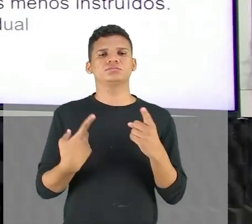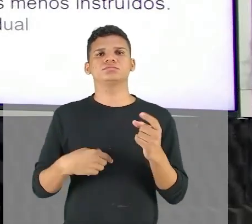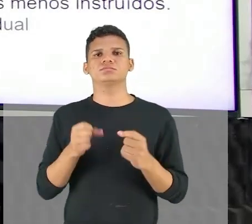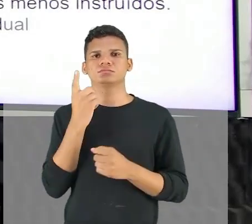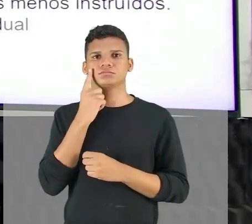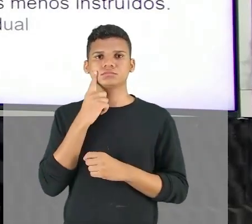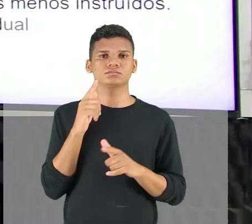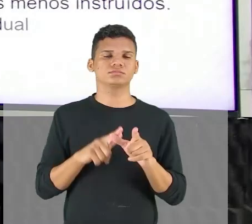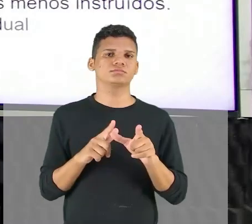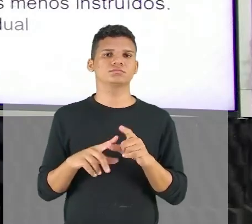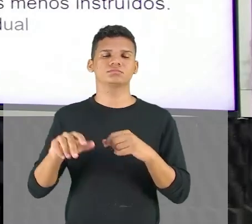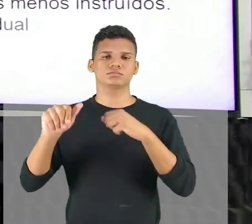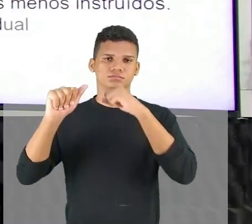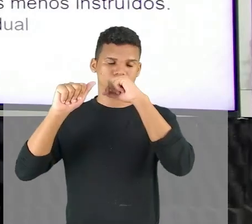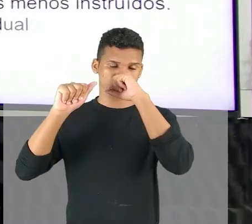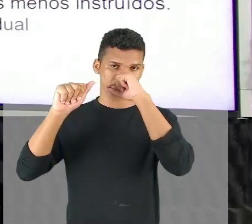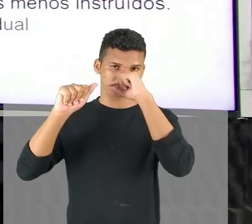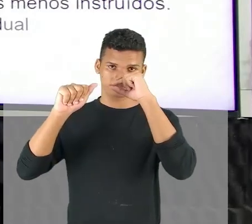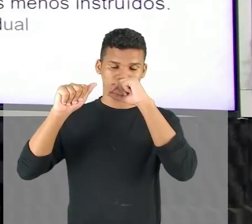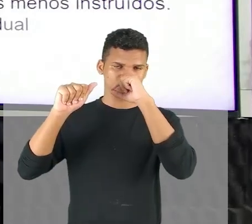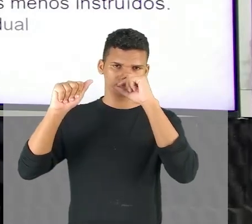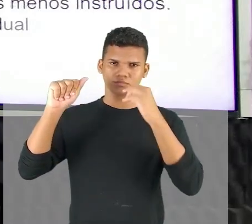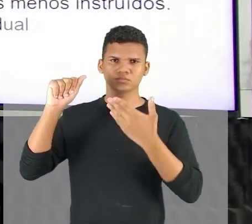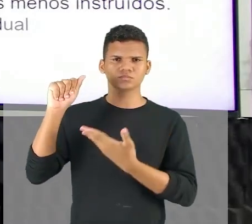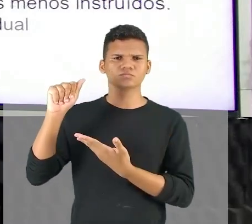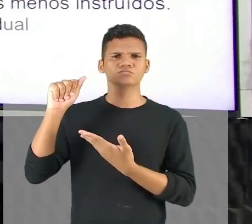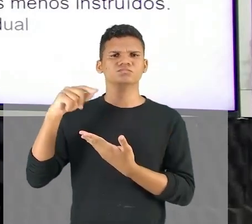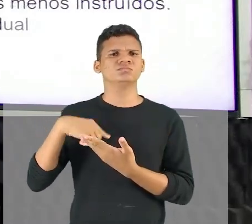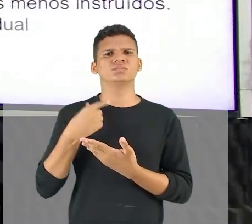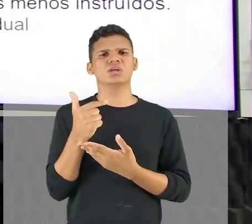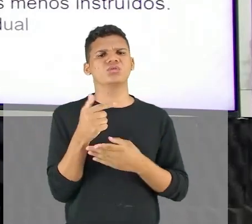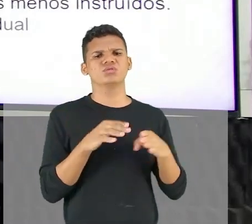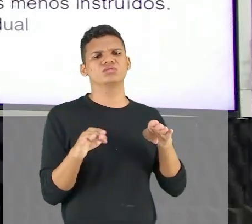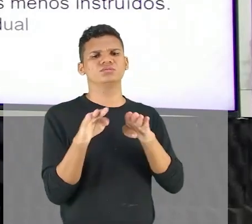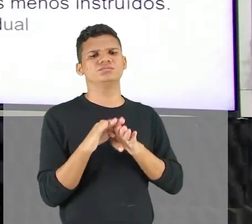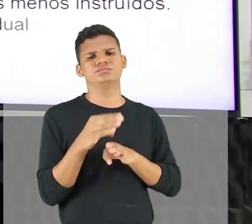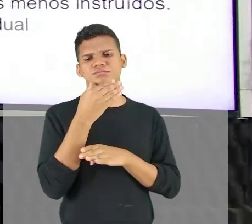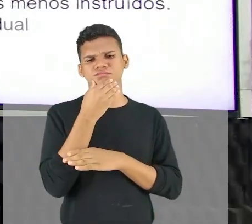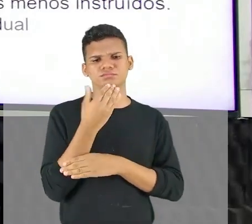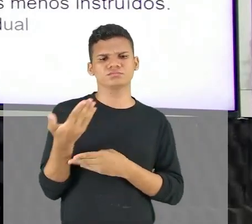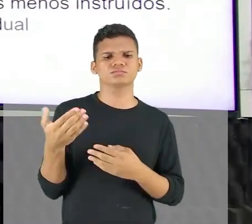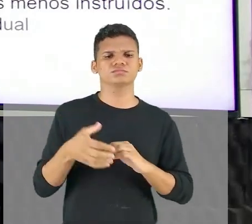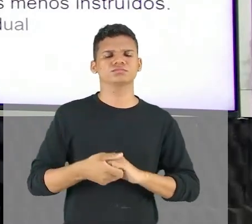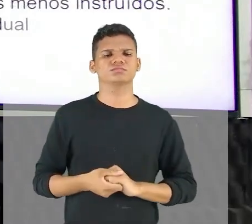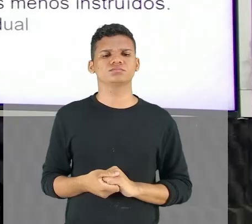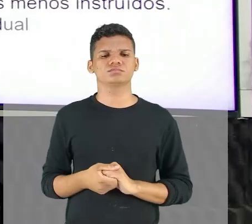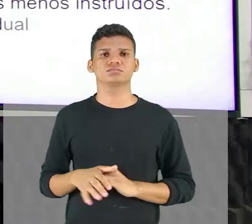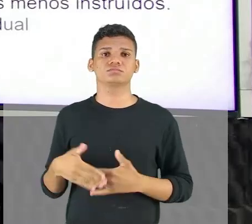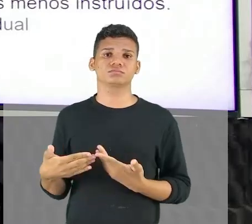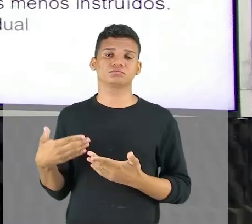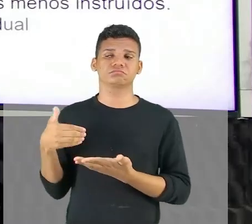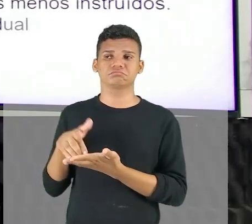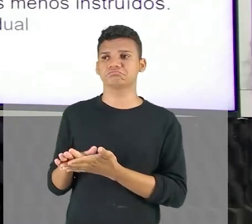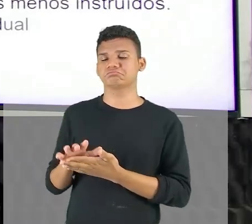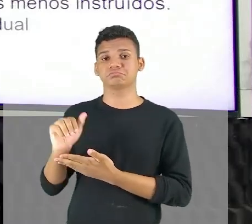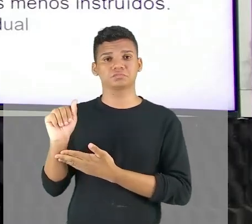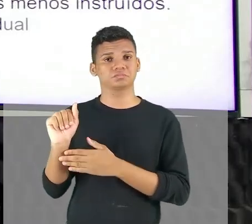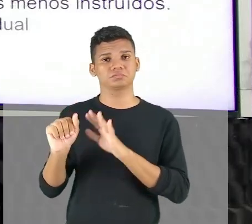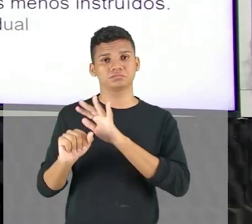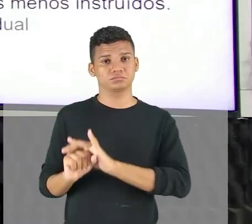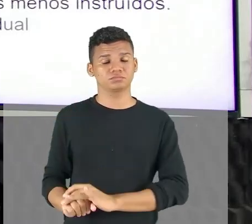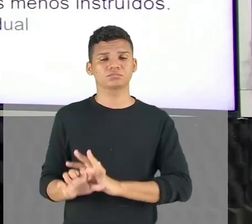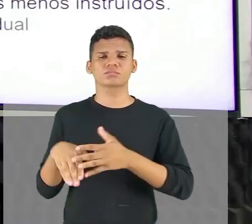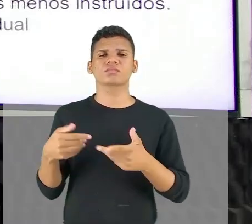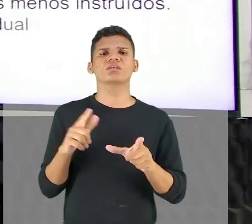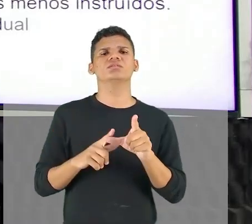de igualdade entre os homens? Não, não é disso que se trata esses micropoderes. Então a gente descarta a letra A.